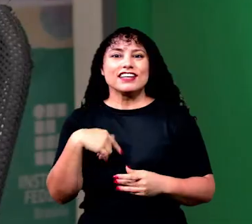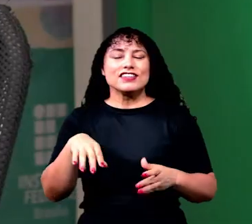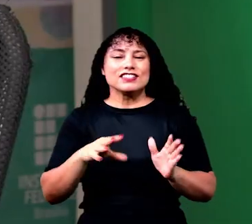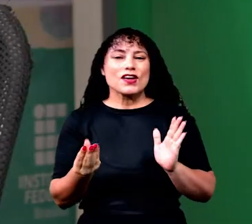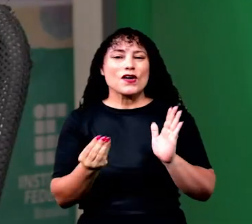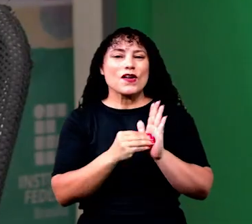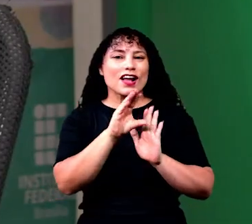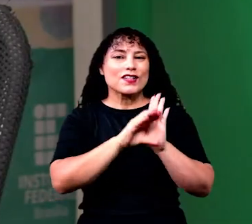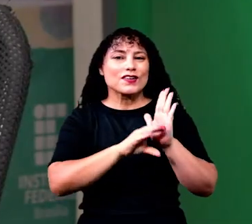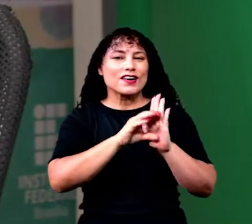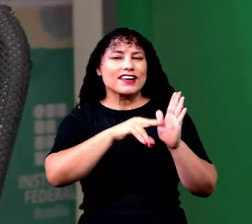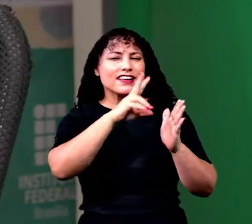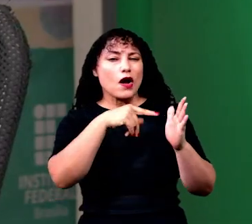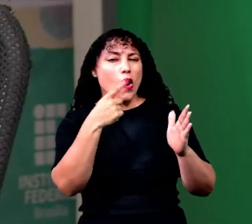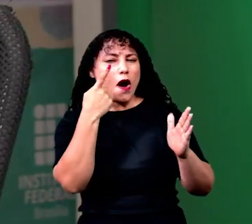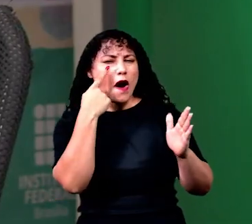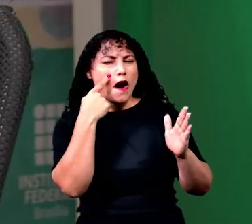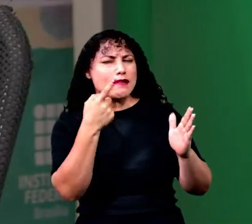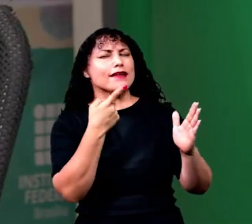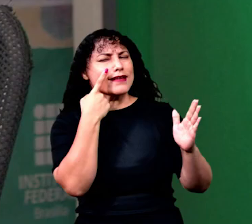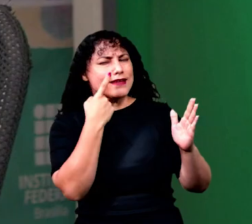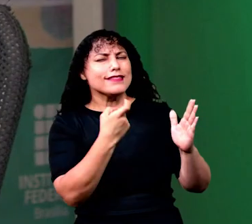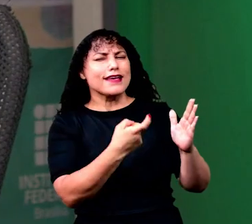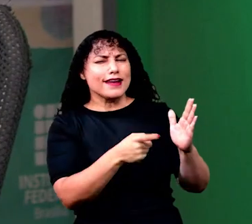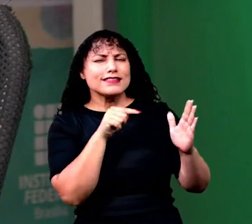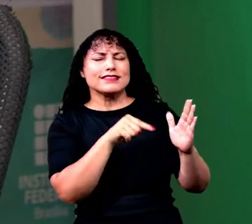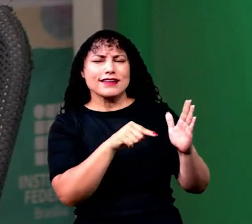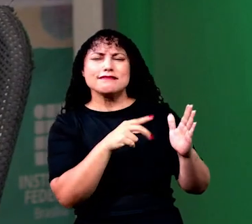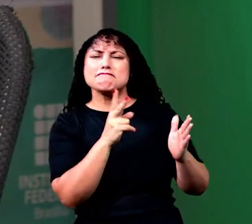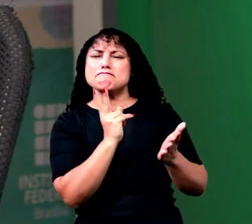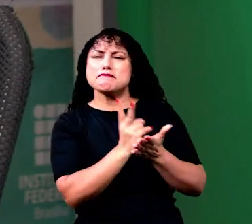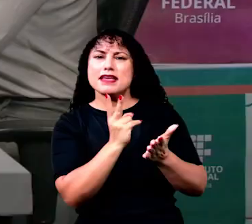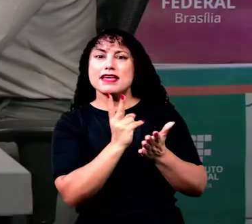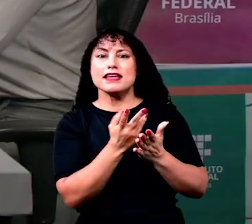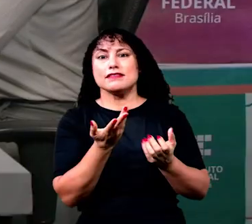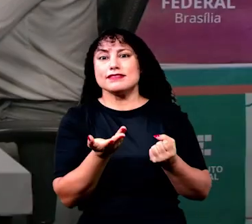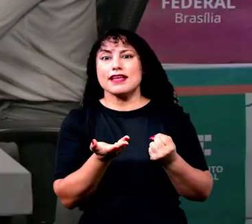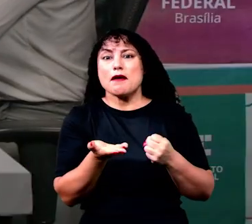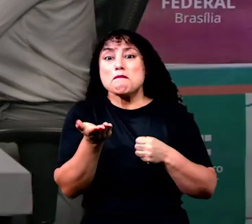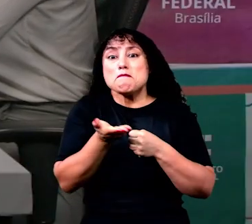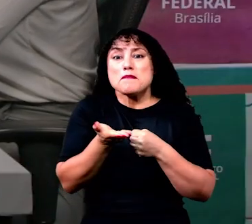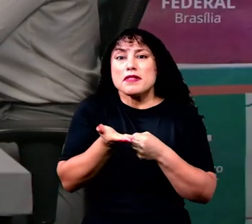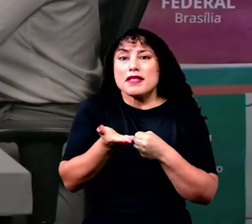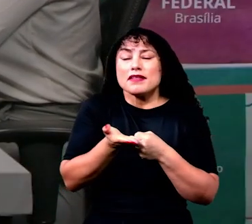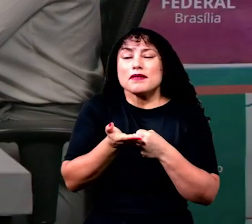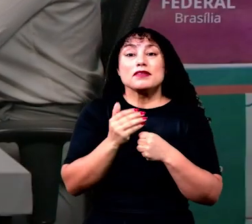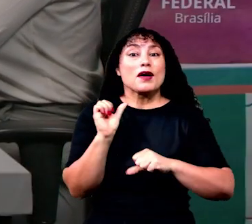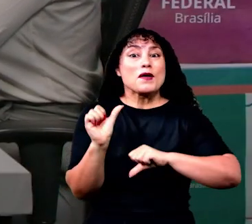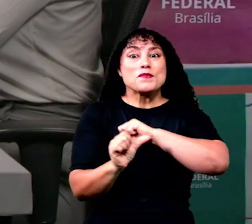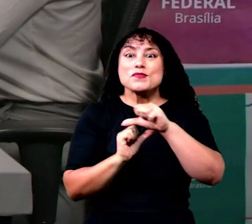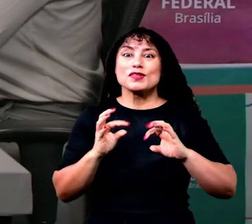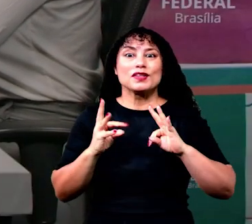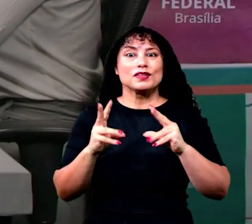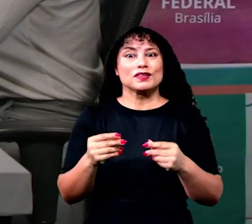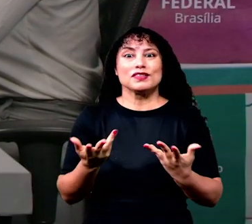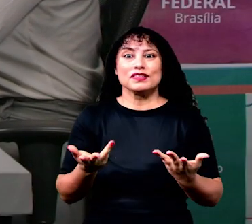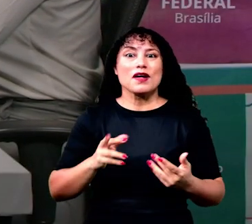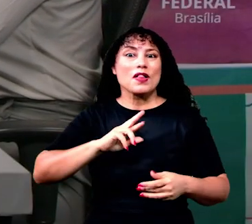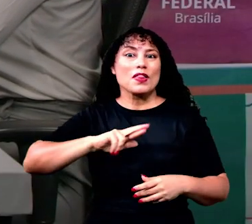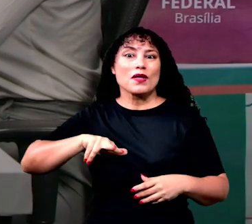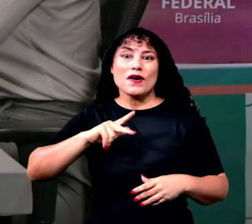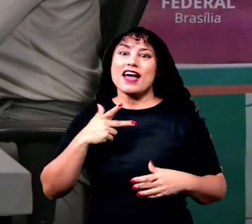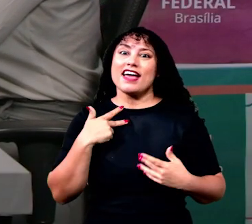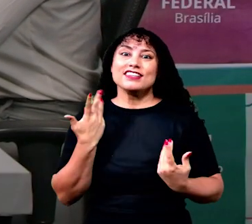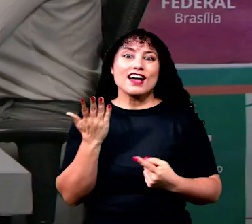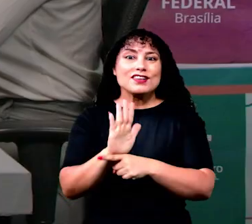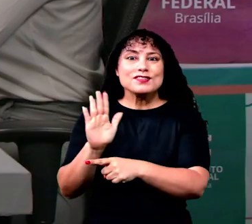a pessoa vê ele no seu currículo e fala: "Olha, que Sim. interessante", Mesmo que seja, tipo, pré-intermediário, já mudou tudo. Não, e se querendo ou